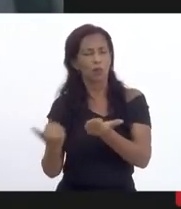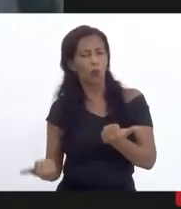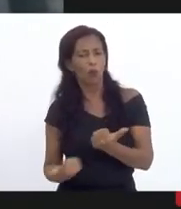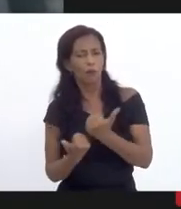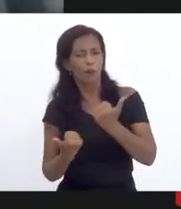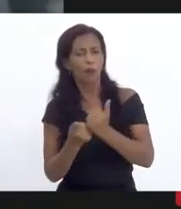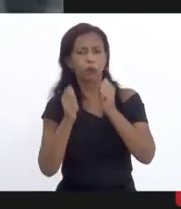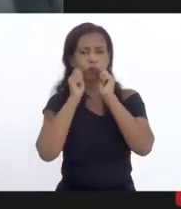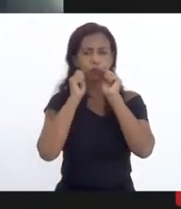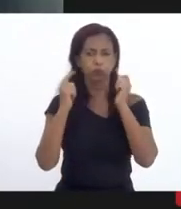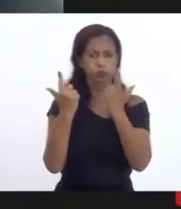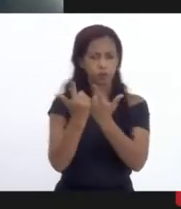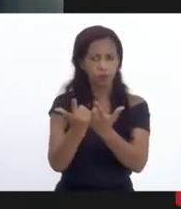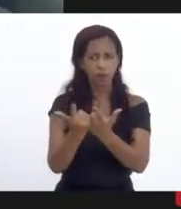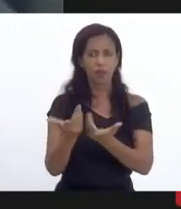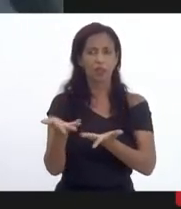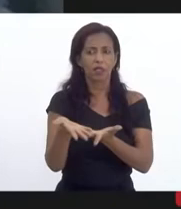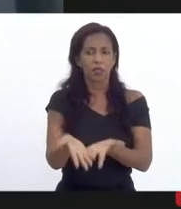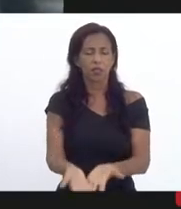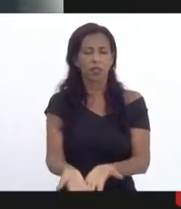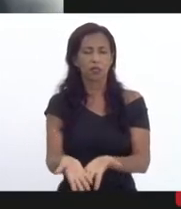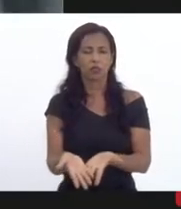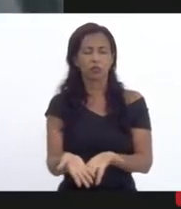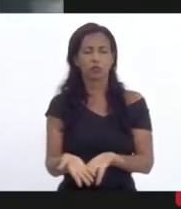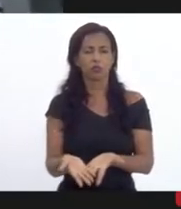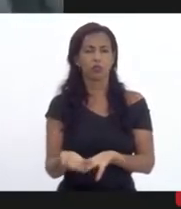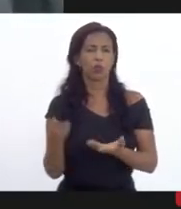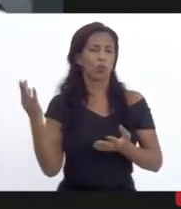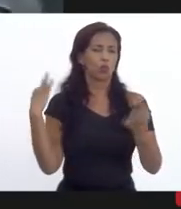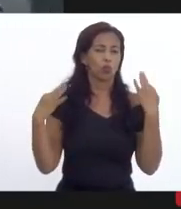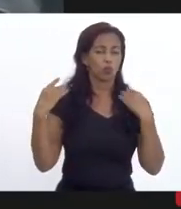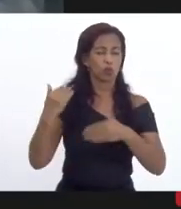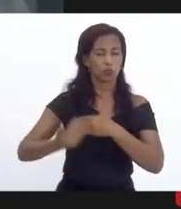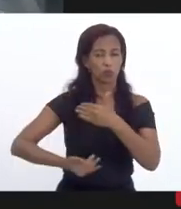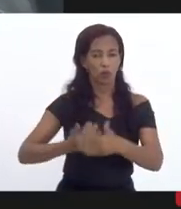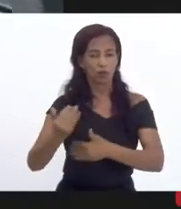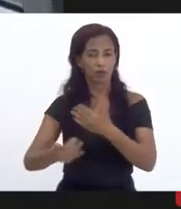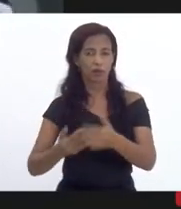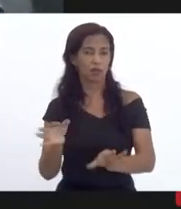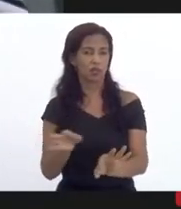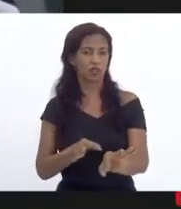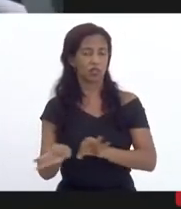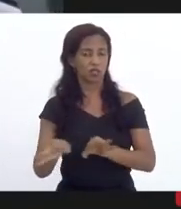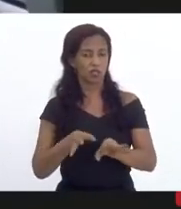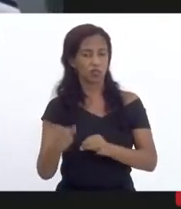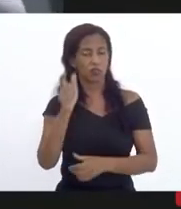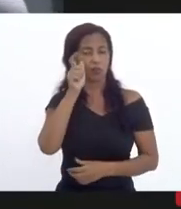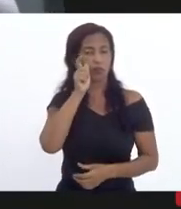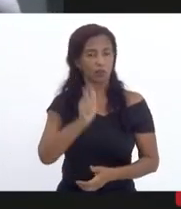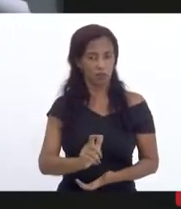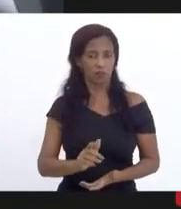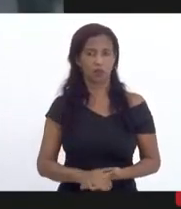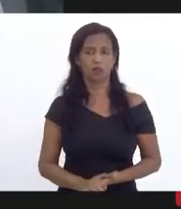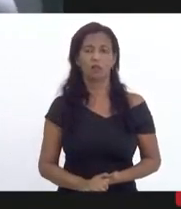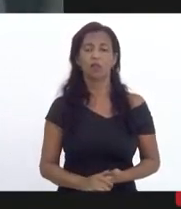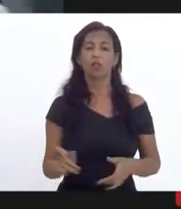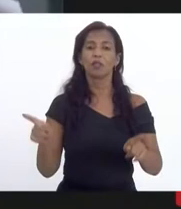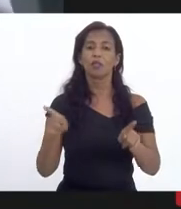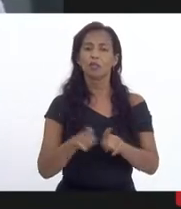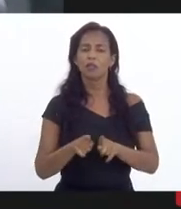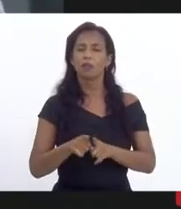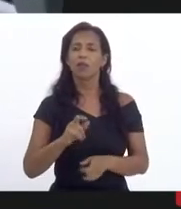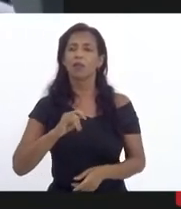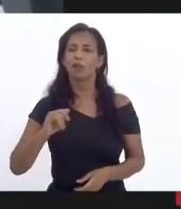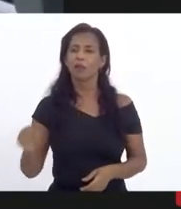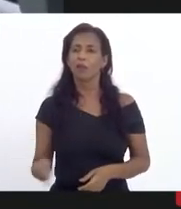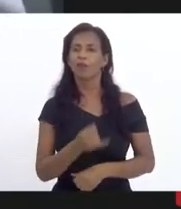senhor, né, e isso fez o turismo do estado avançar de forma muito interessante. Queria também